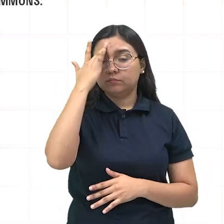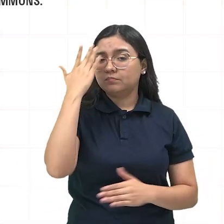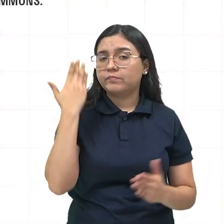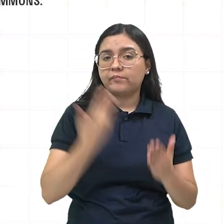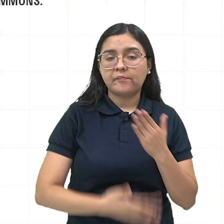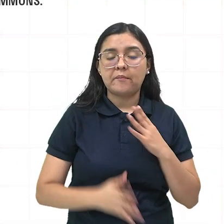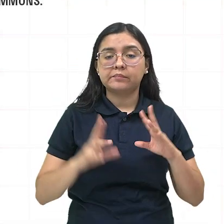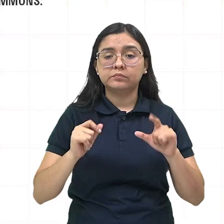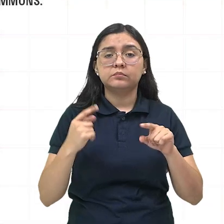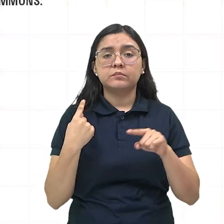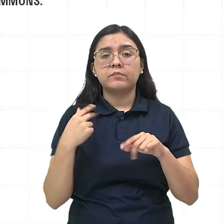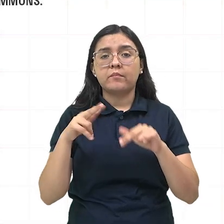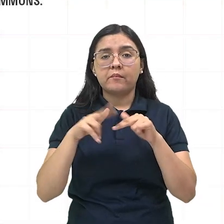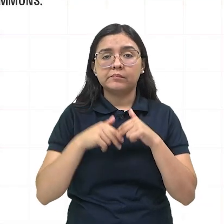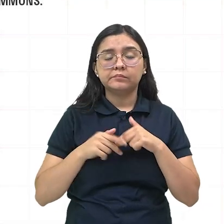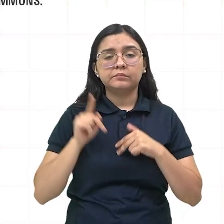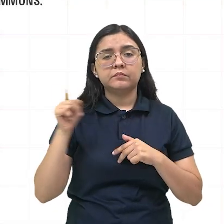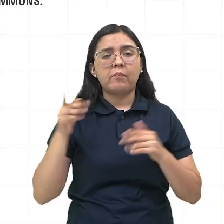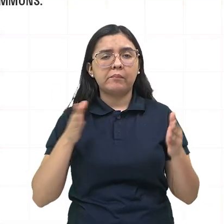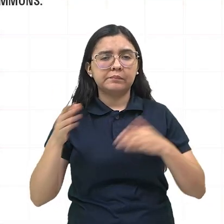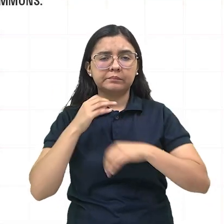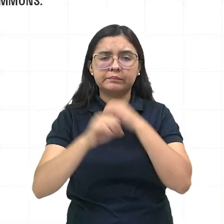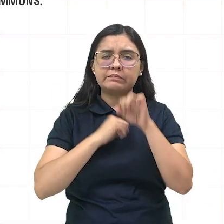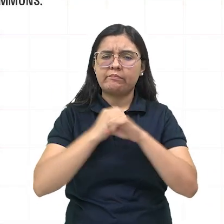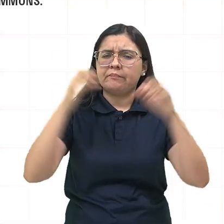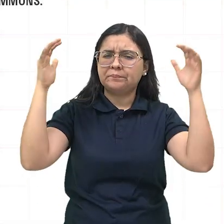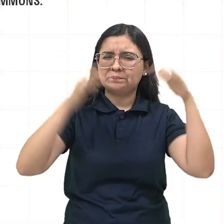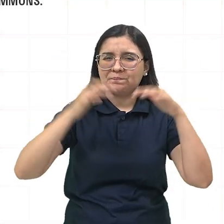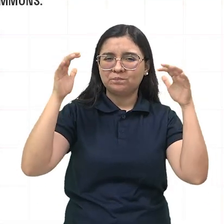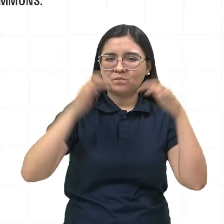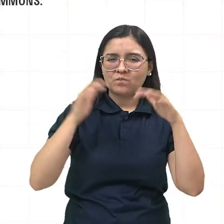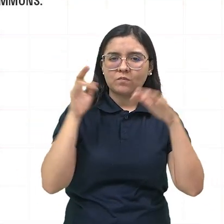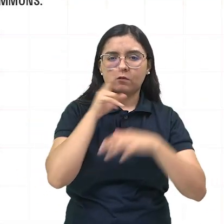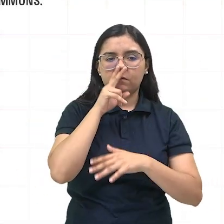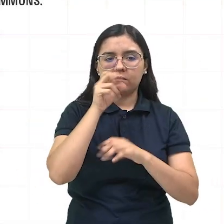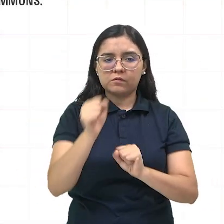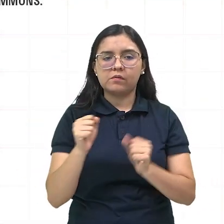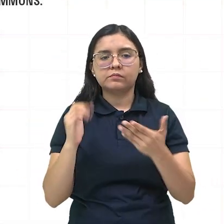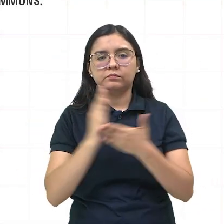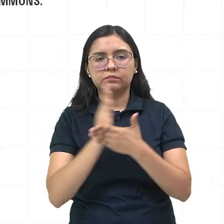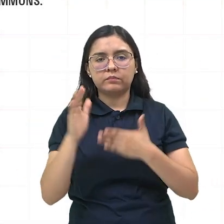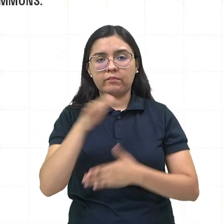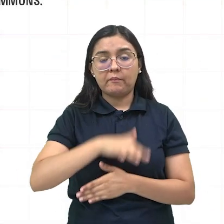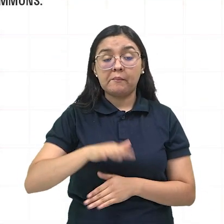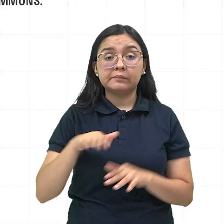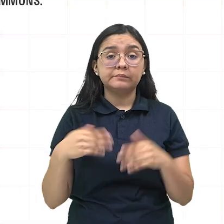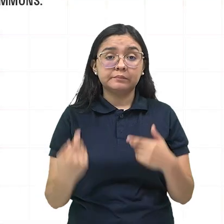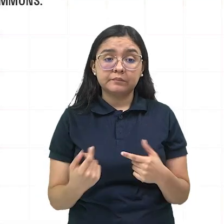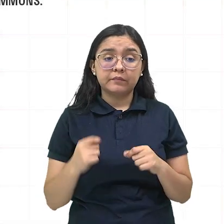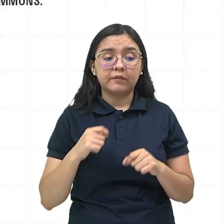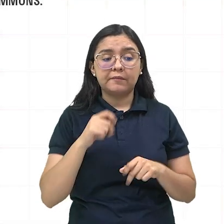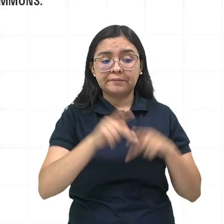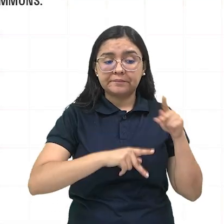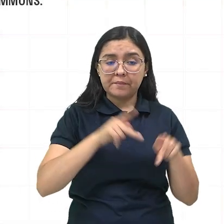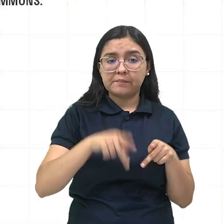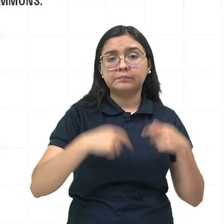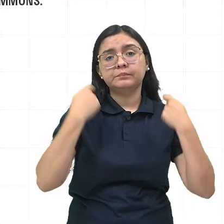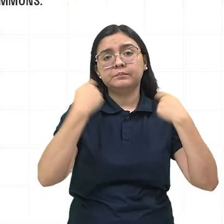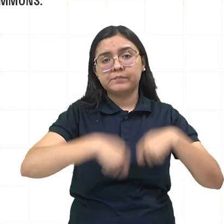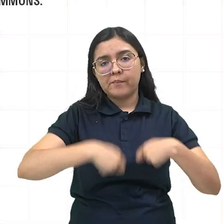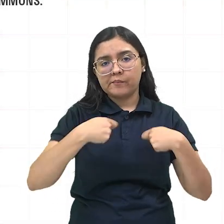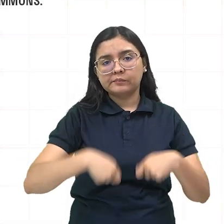são muito fortes no período do ano ali, em determinadas áreas. E isso obriga as pessoas da Índia, do